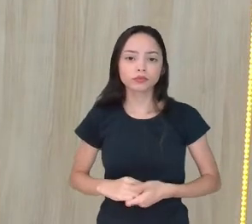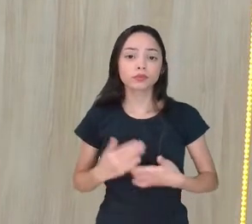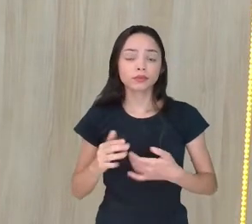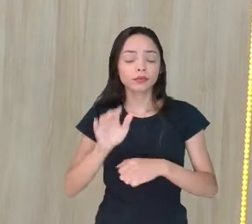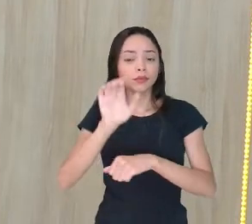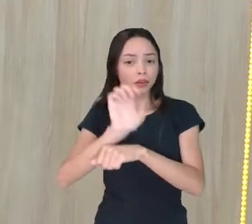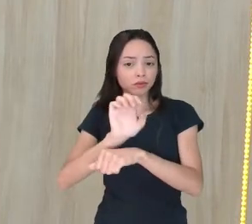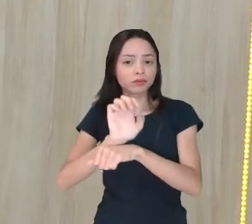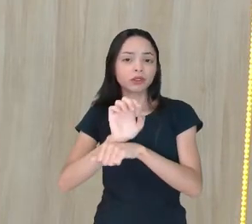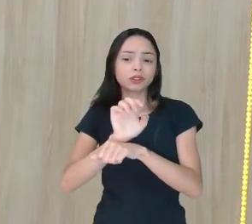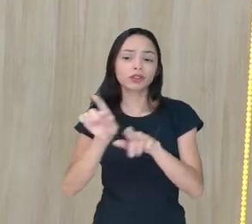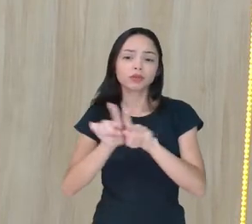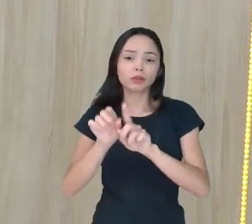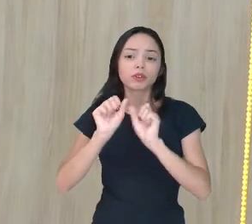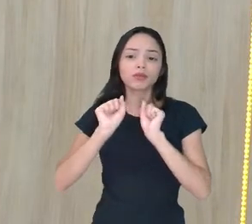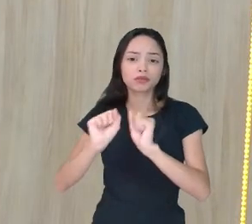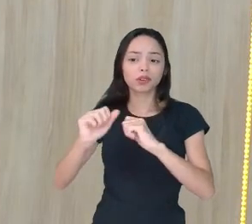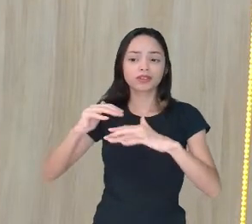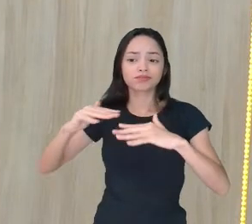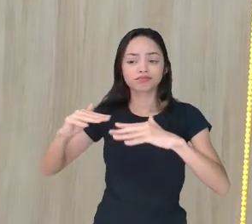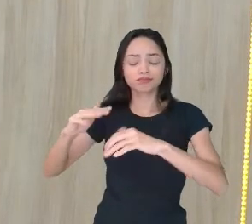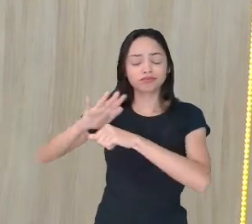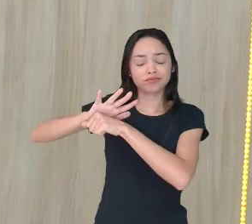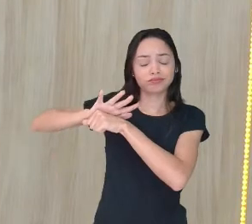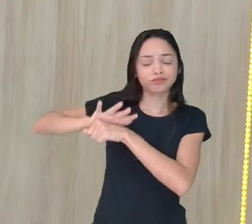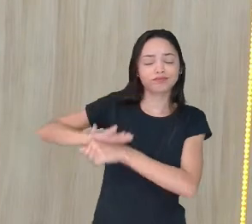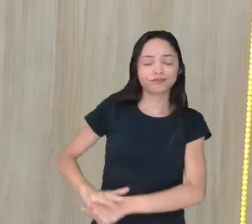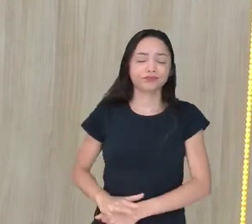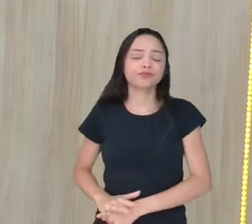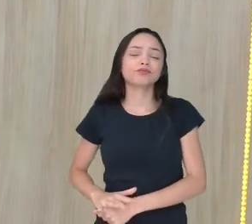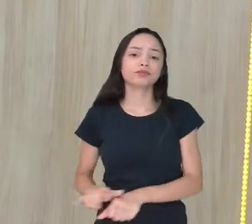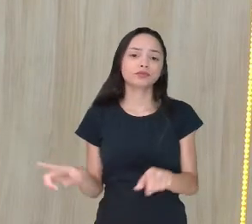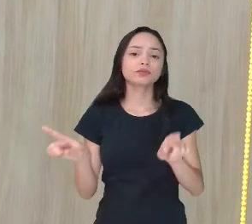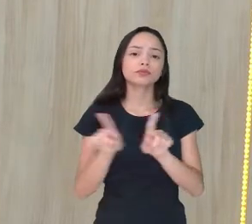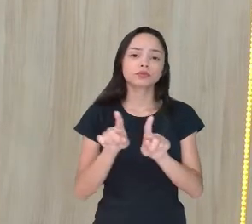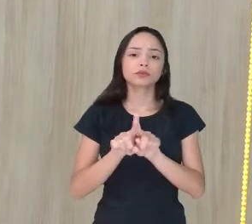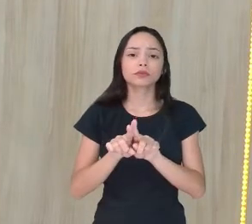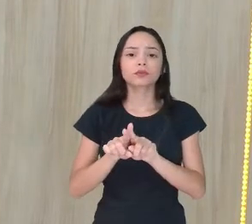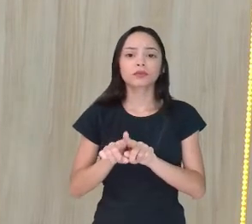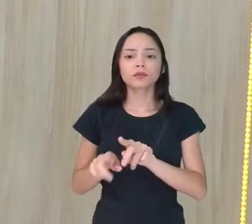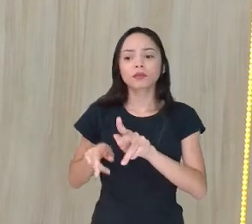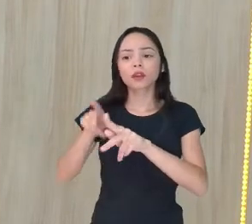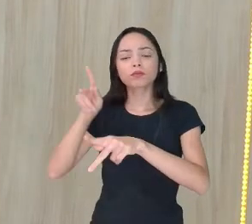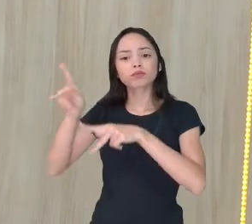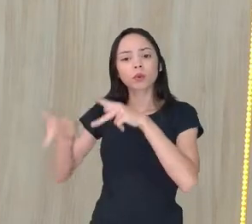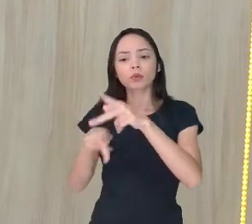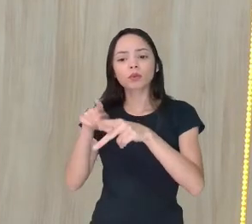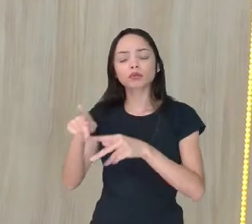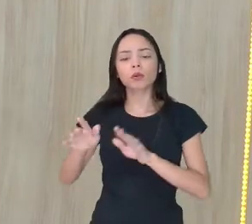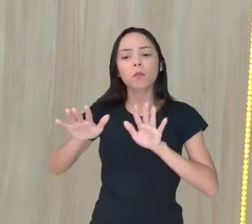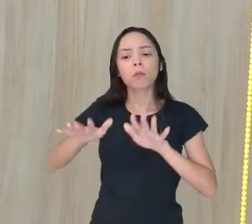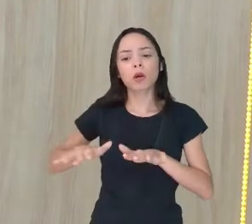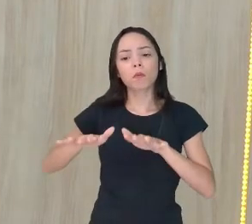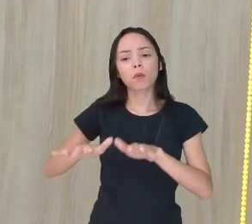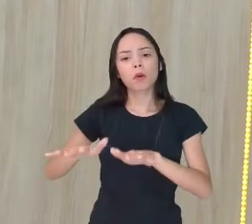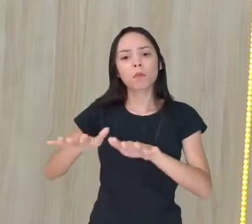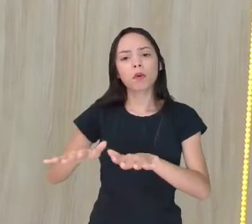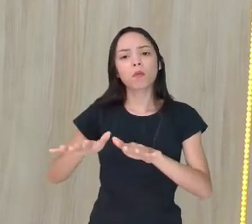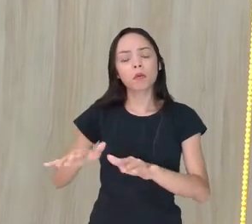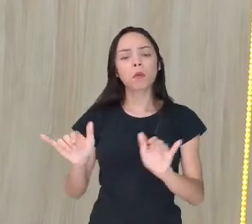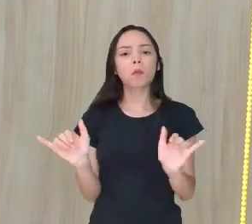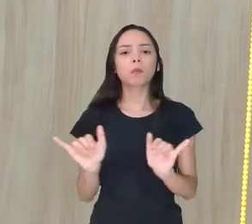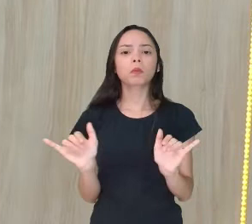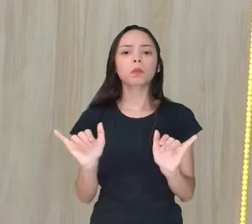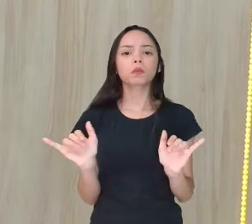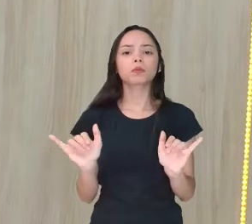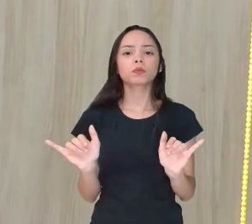ele pode se manifestar como um instrumento de repressão, né? O pessoal estava ali de forma pacífica e terminou sendo recebido ali na